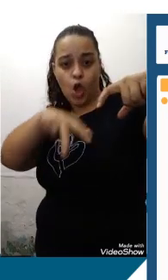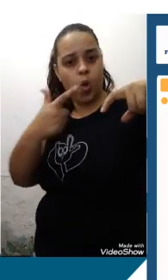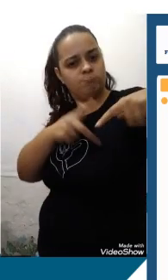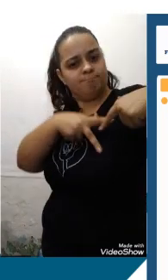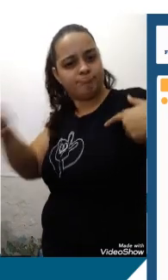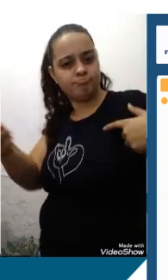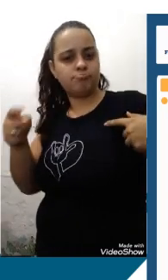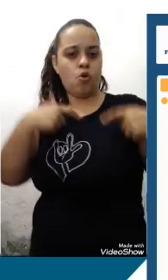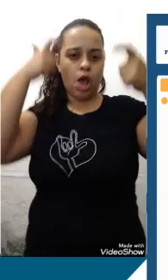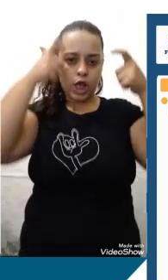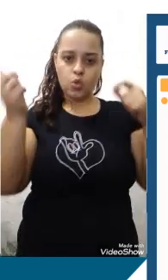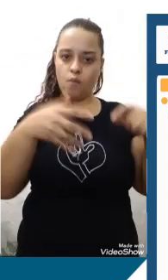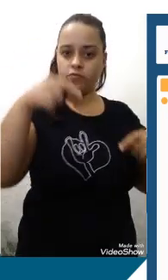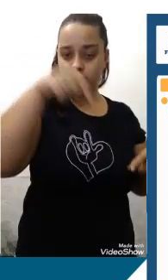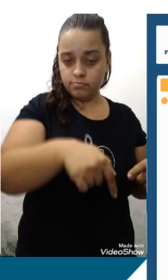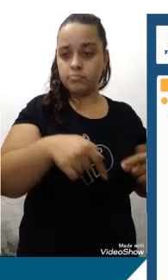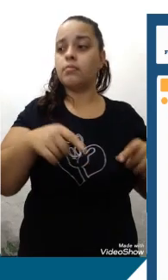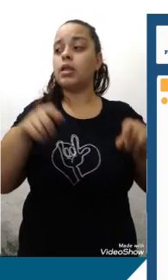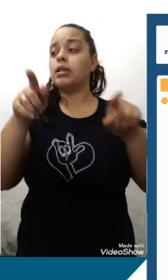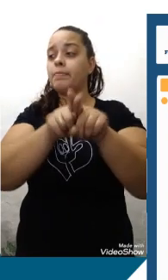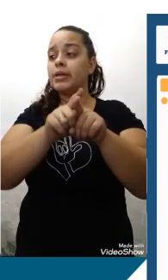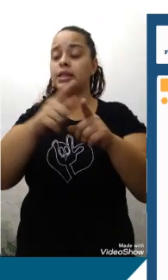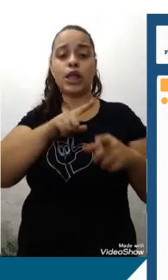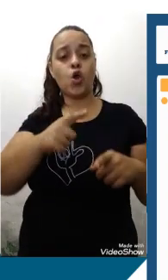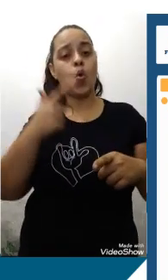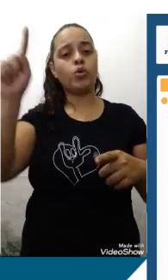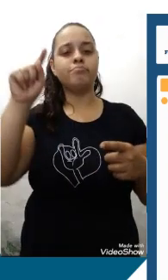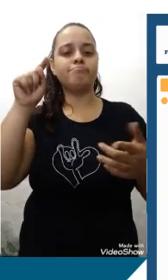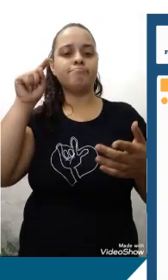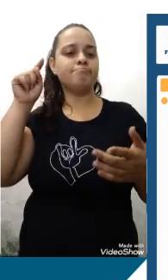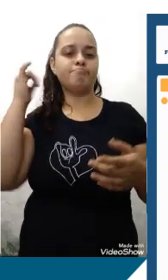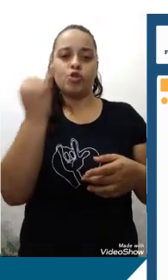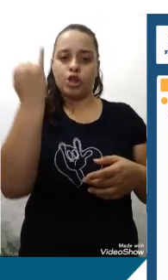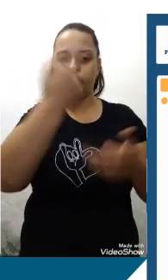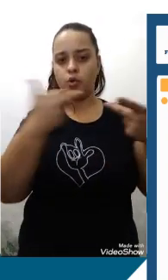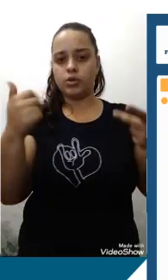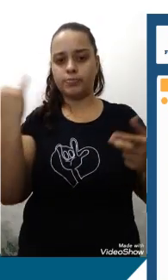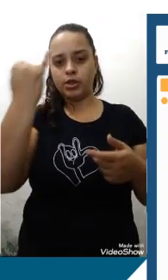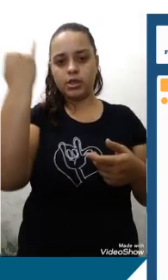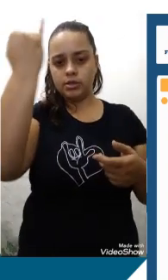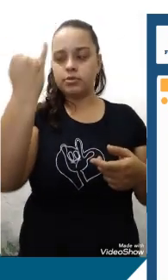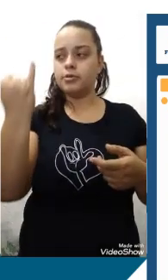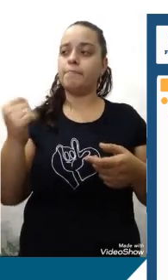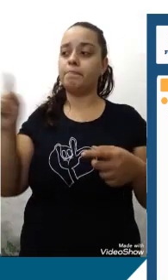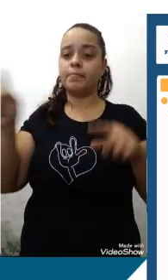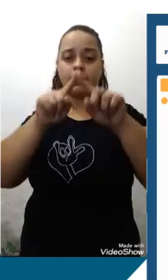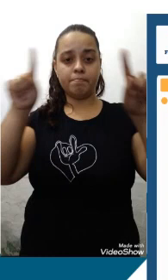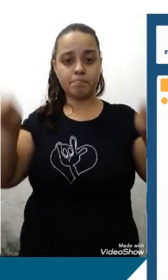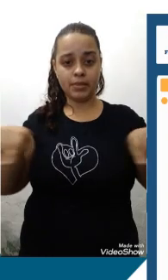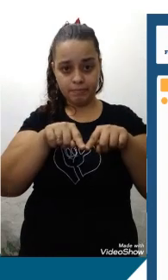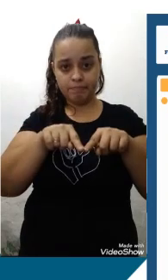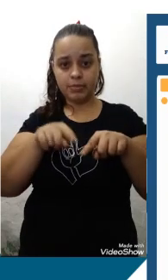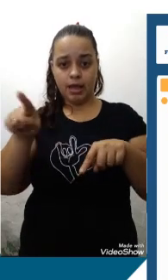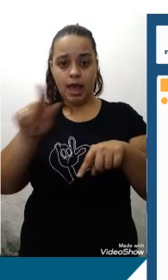parte dos inimigos mais próximos da coroa. Agora, para além disso, tem um outro ponto importante. A dinastia de Avis marca o início de um período de grande